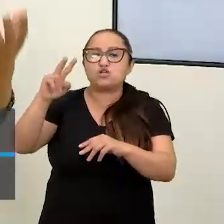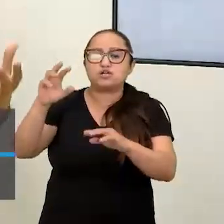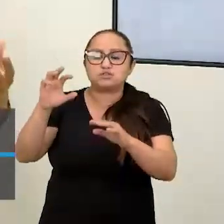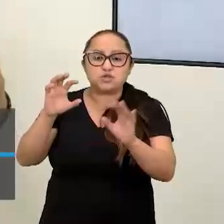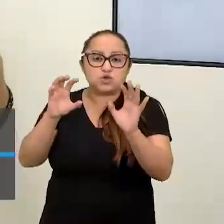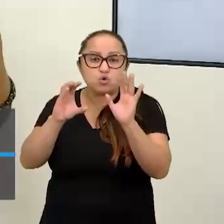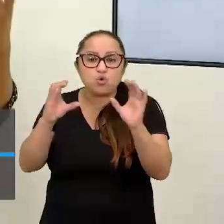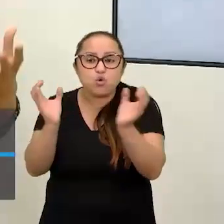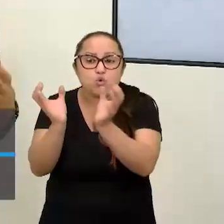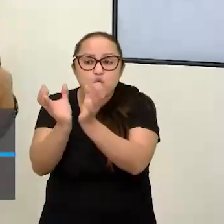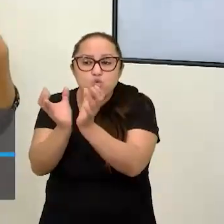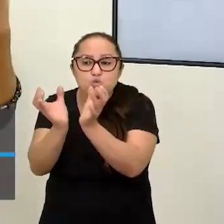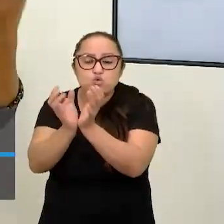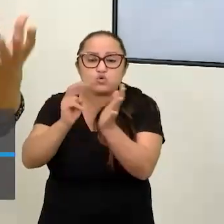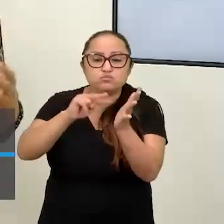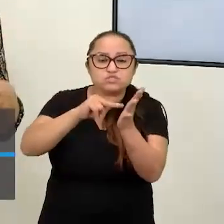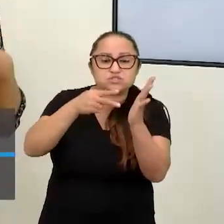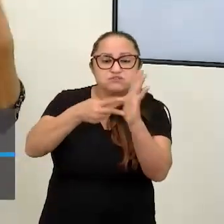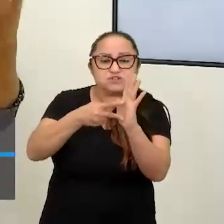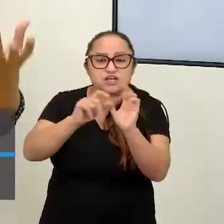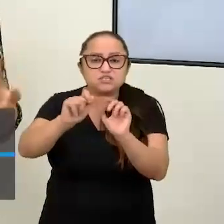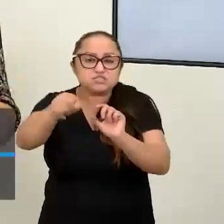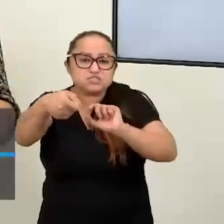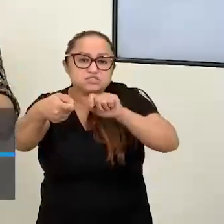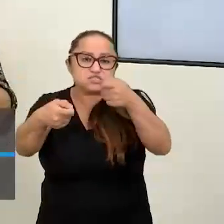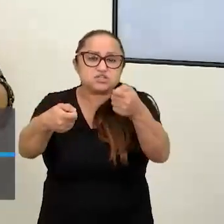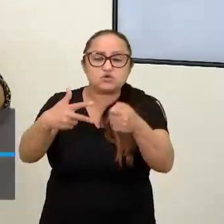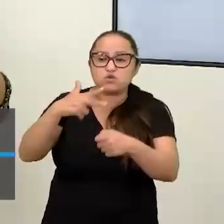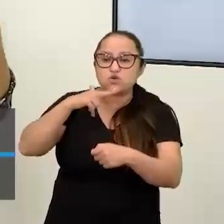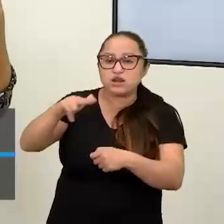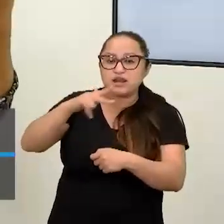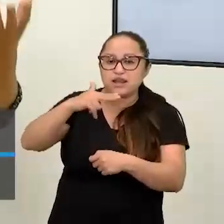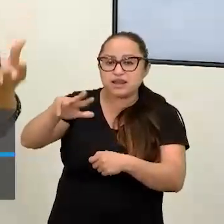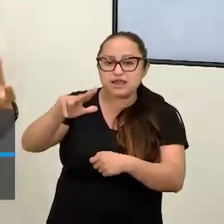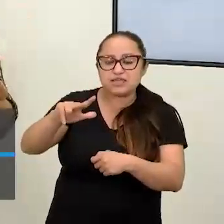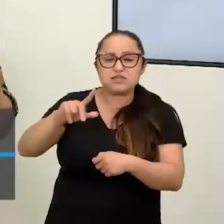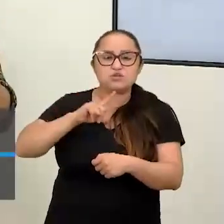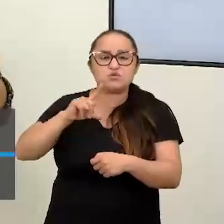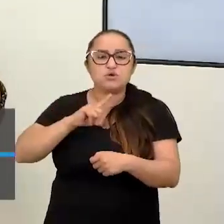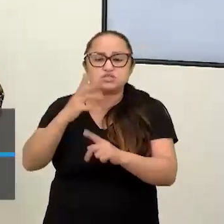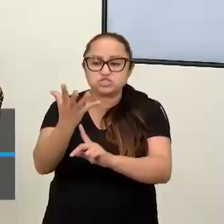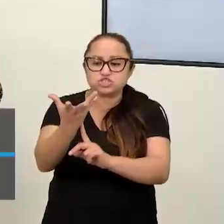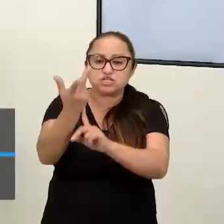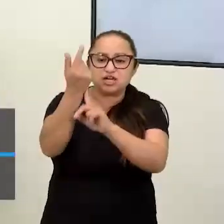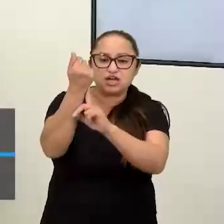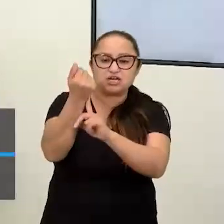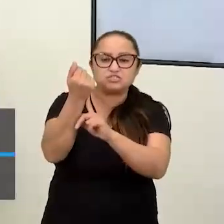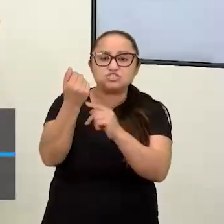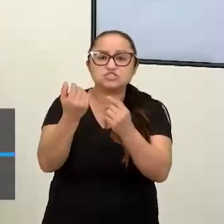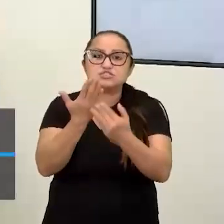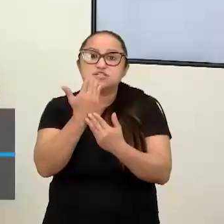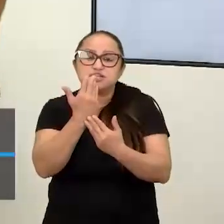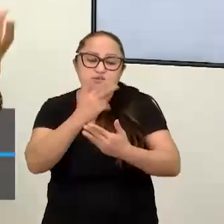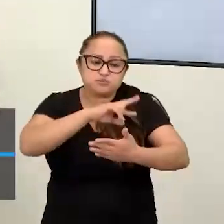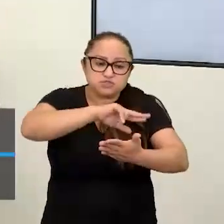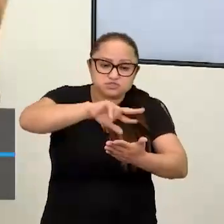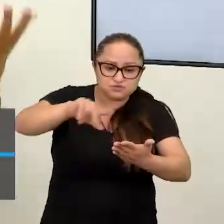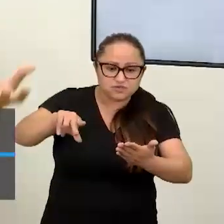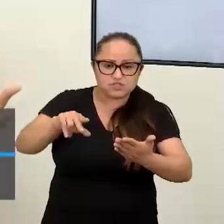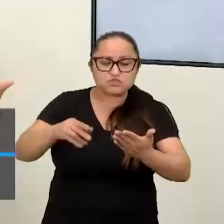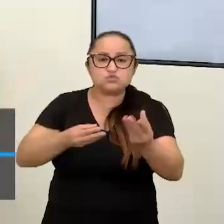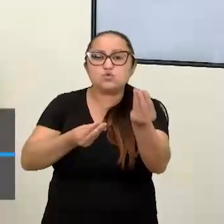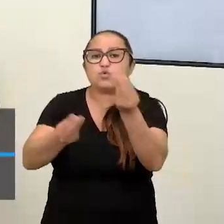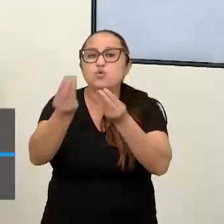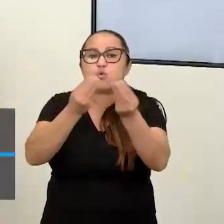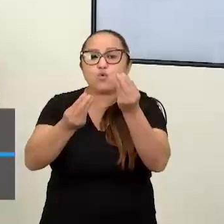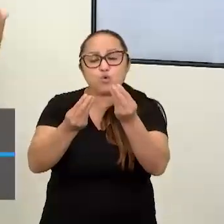de significados, de símbolos, de língua, de arte, né, de gastronomia, de maneiras de se relacionar, de interagir entre